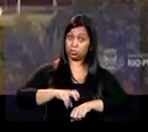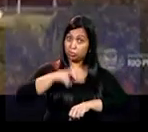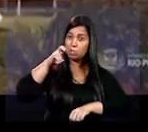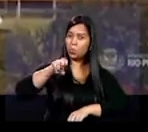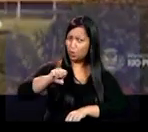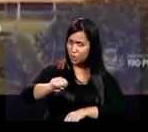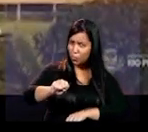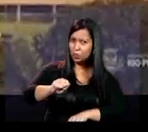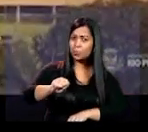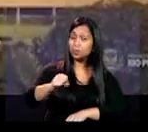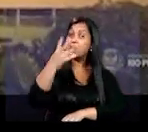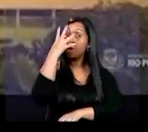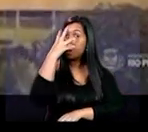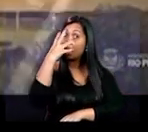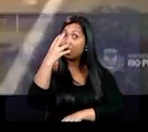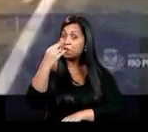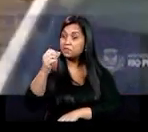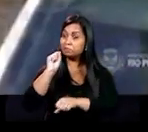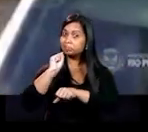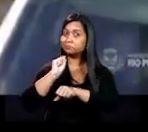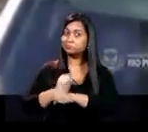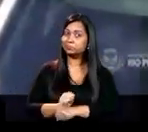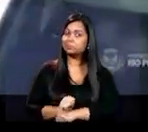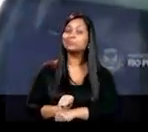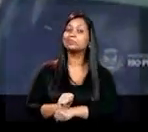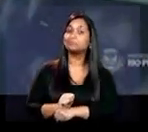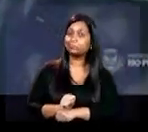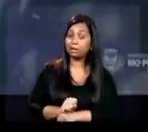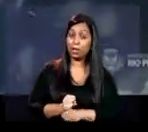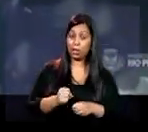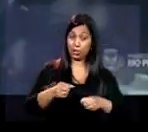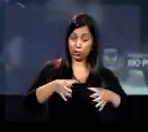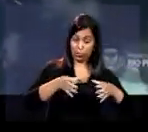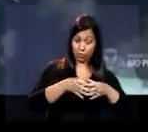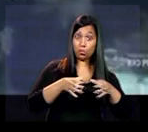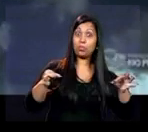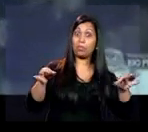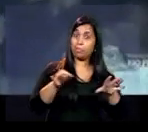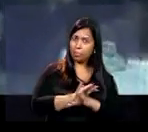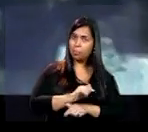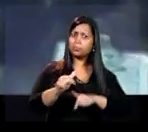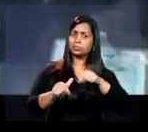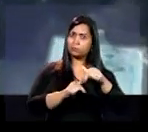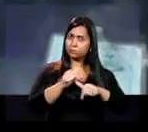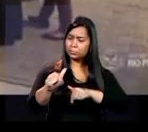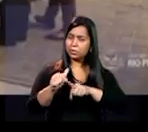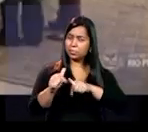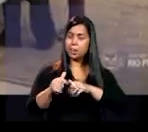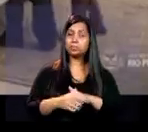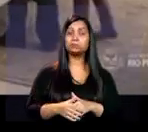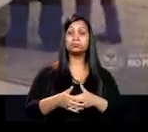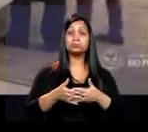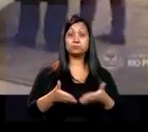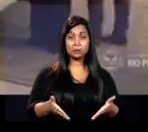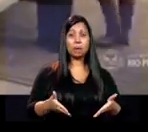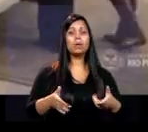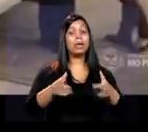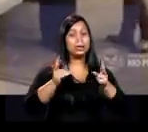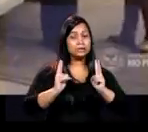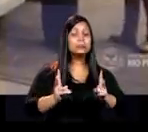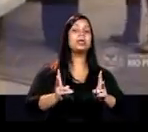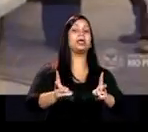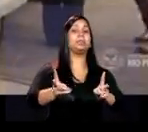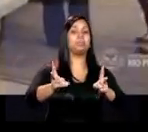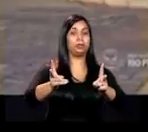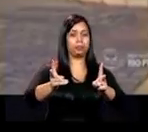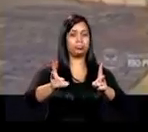8h da manhã. As vans estão posicionadas e as equipes estão prontas para mais um dia de trabalho. O ponto de partida é